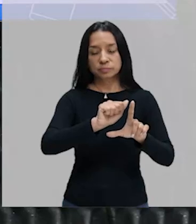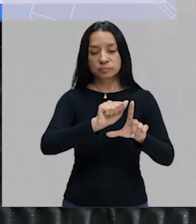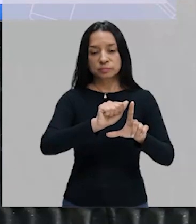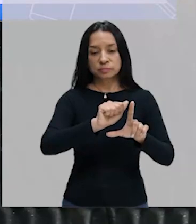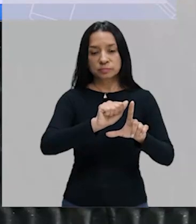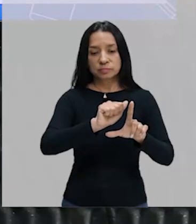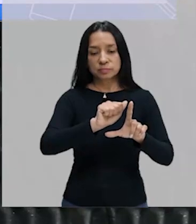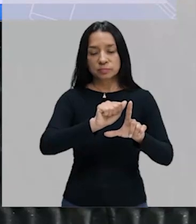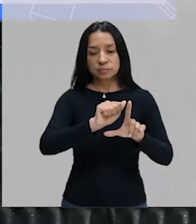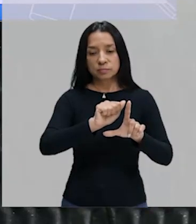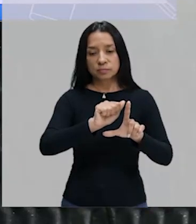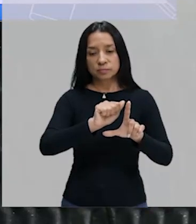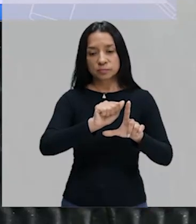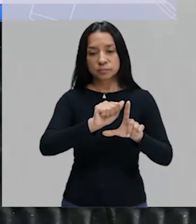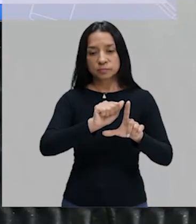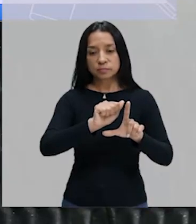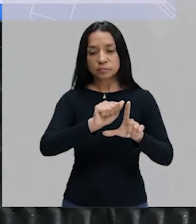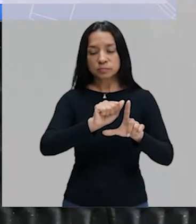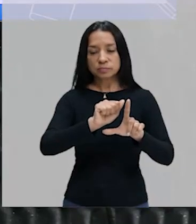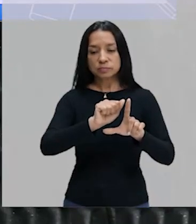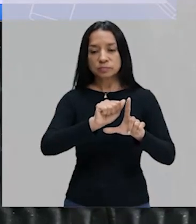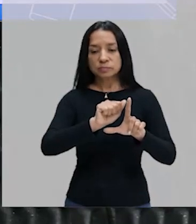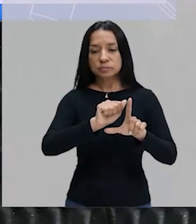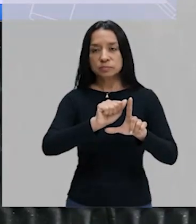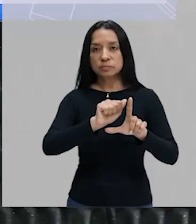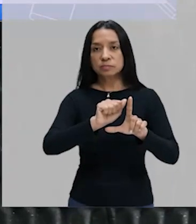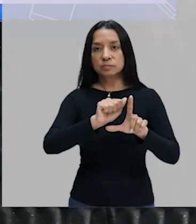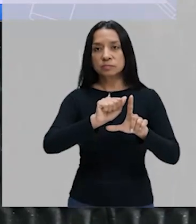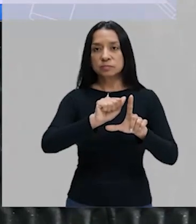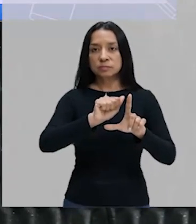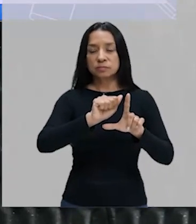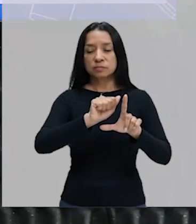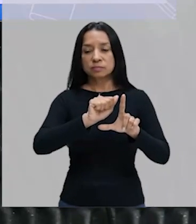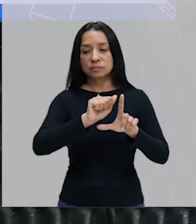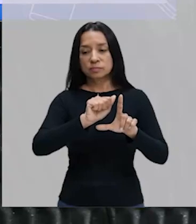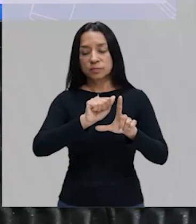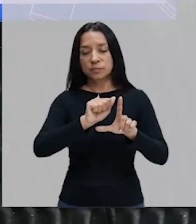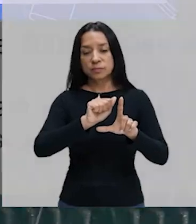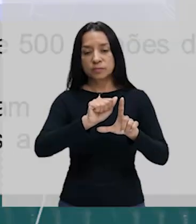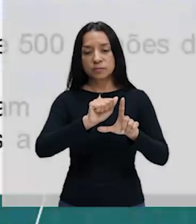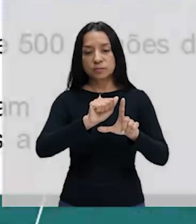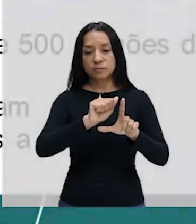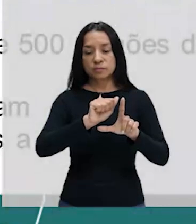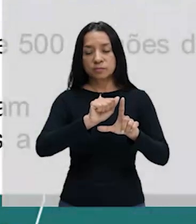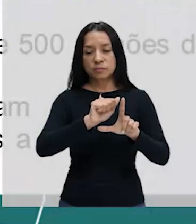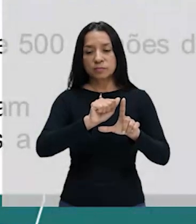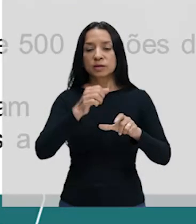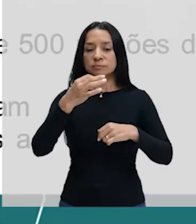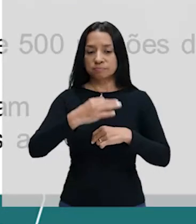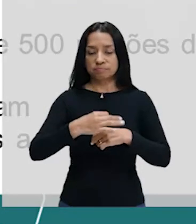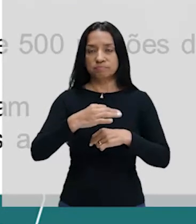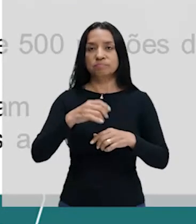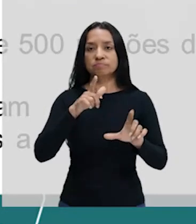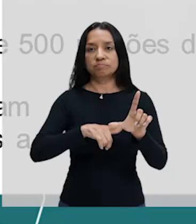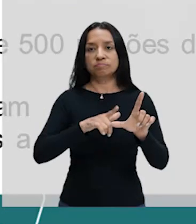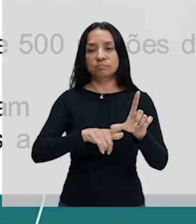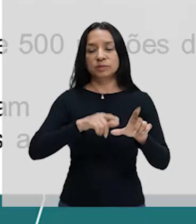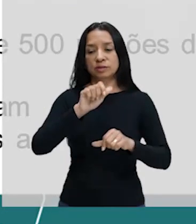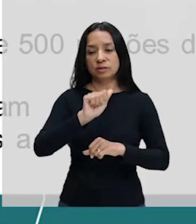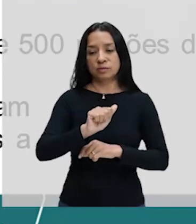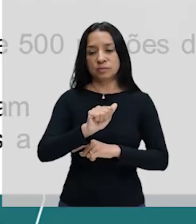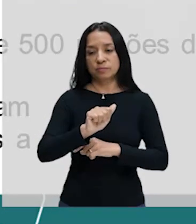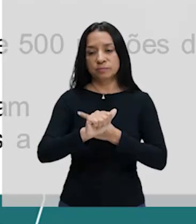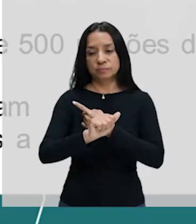primeiros representantes do gênero Homo surgiram há cerca de 3 milhões de anos. Tá aqui. Correto. Letra A. Na